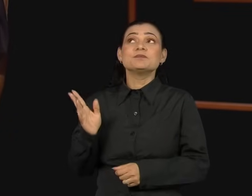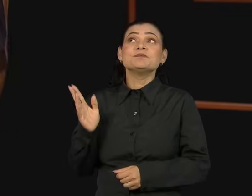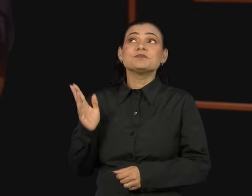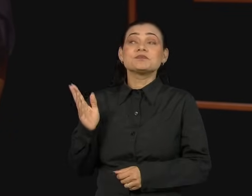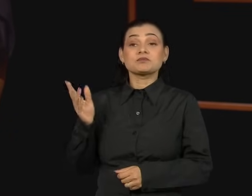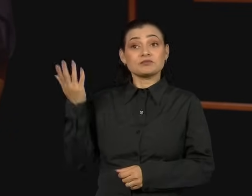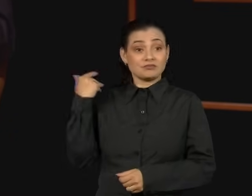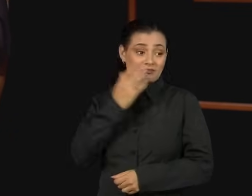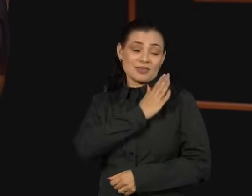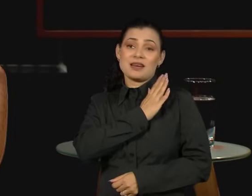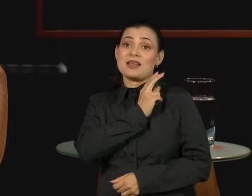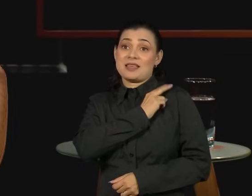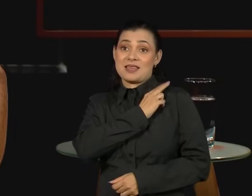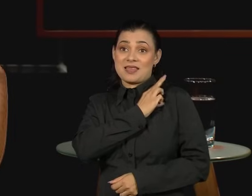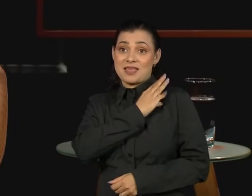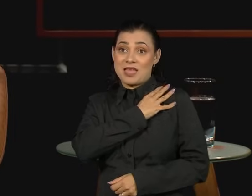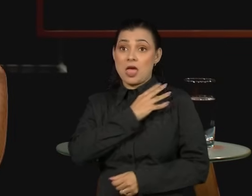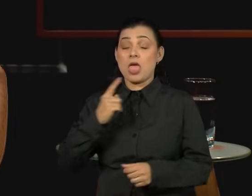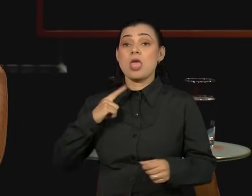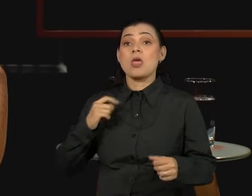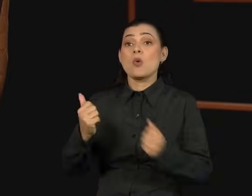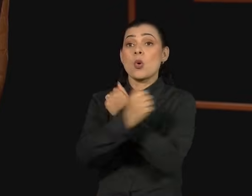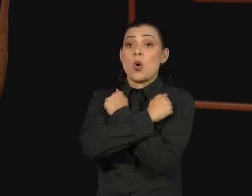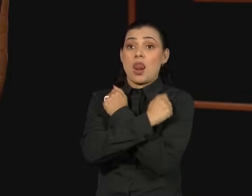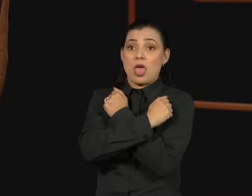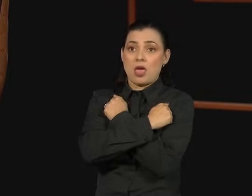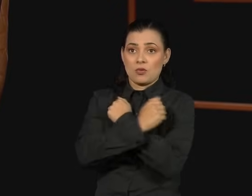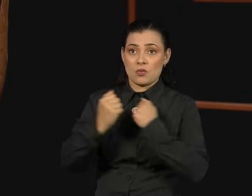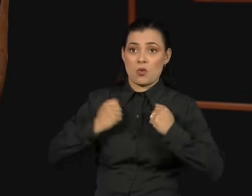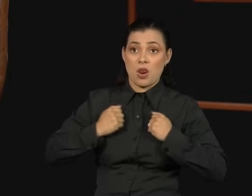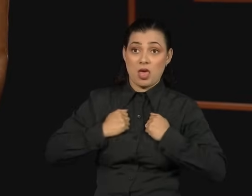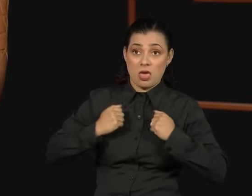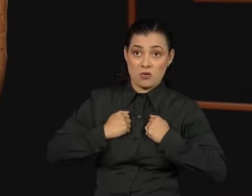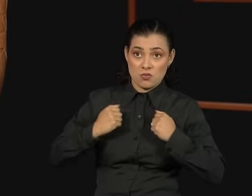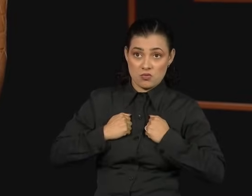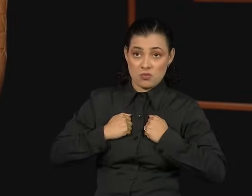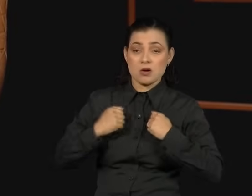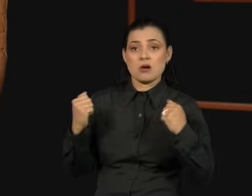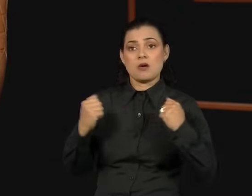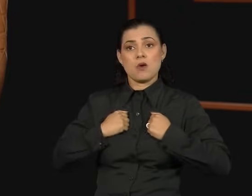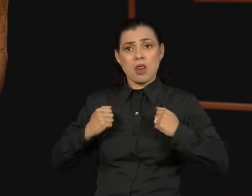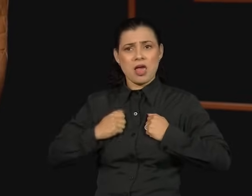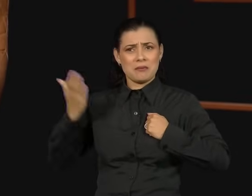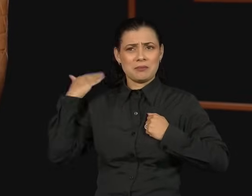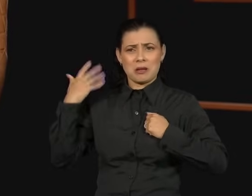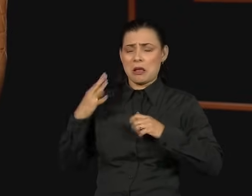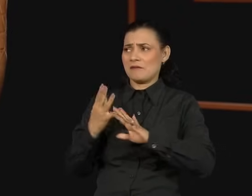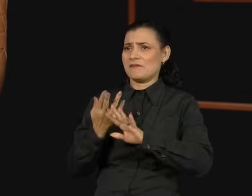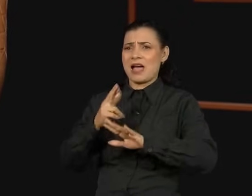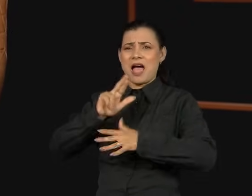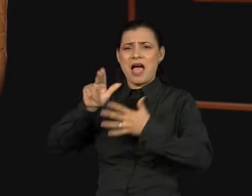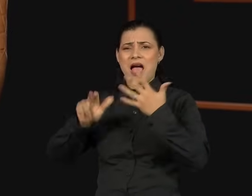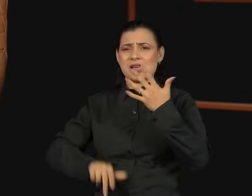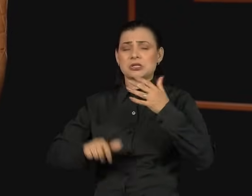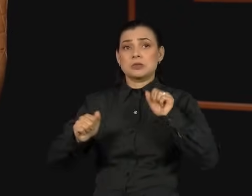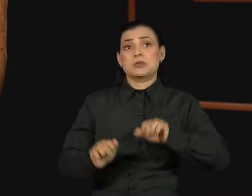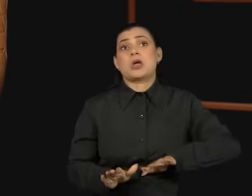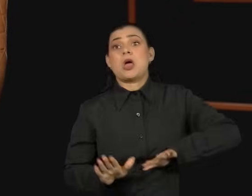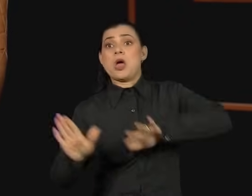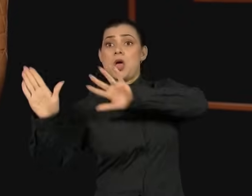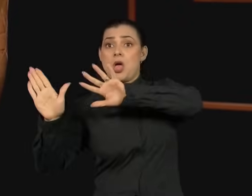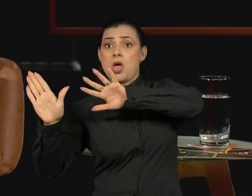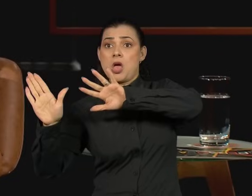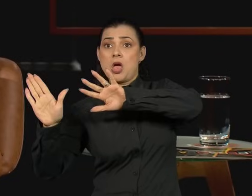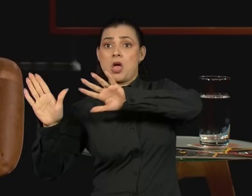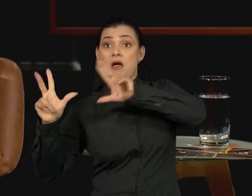No ginásio eu era goleiro. Naquela altura os goleiros faziam pontes, né? Posavam para as fotos. Né?